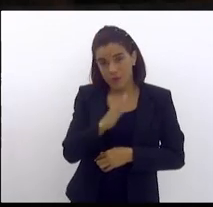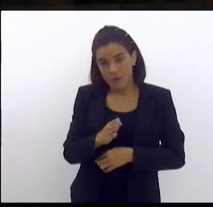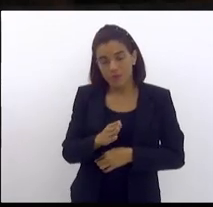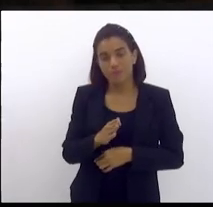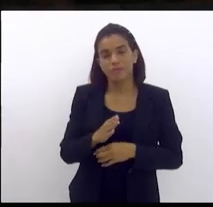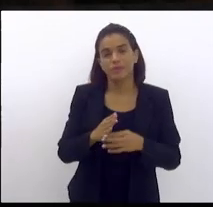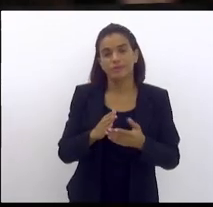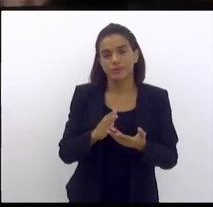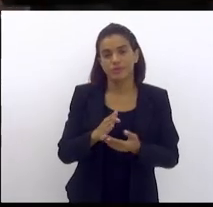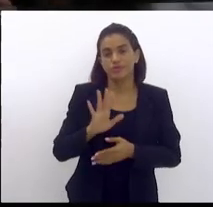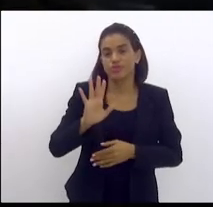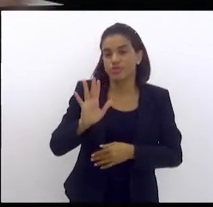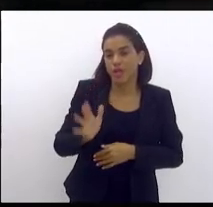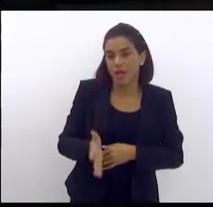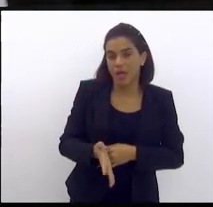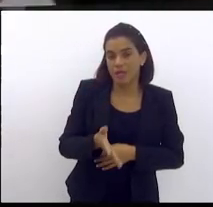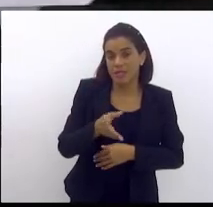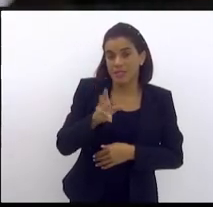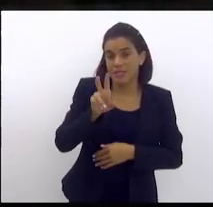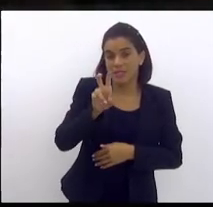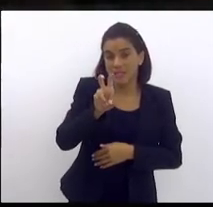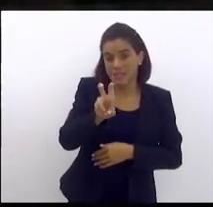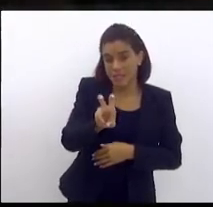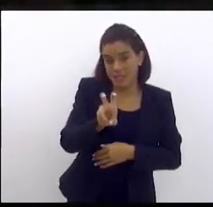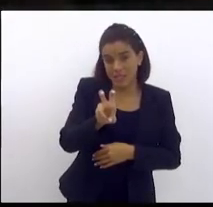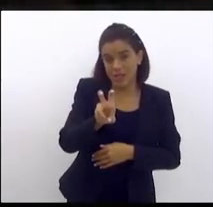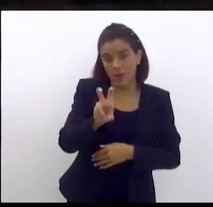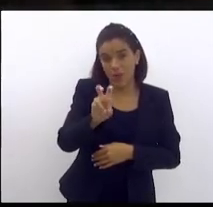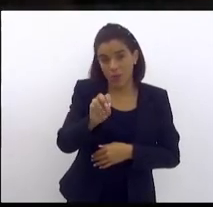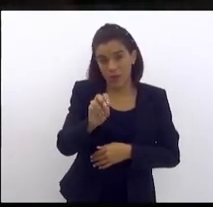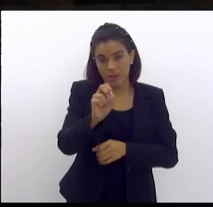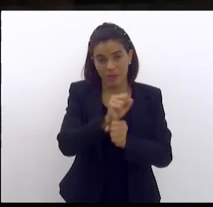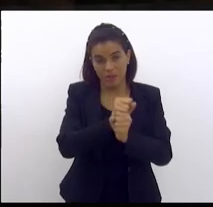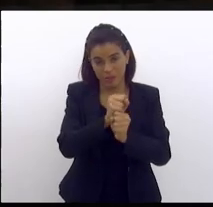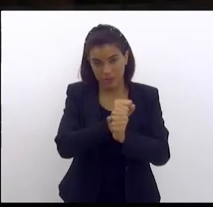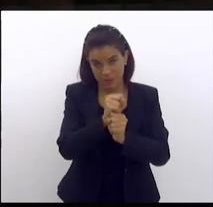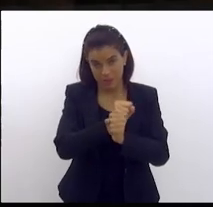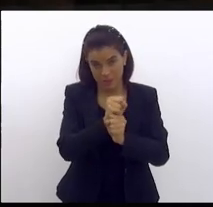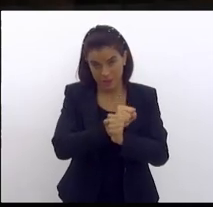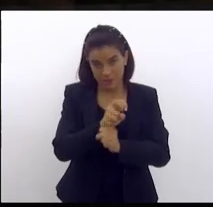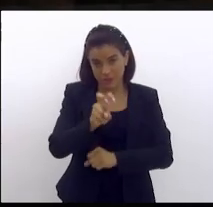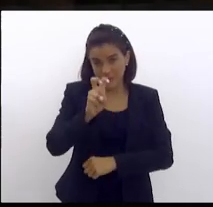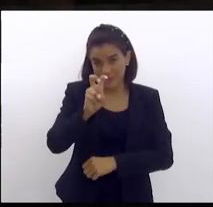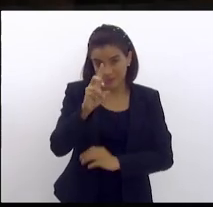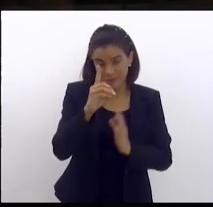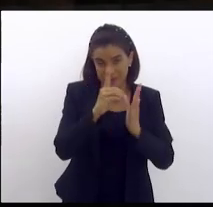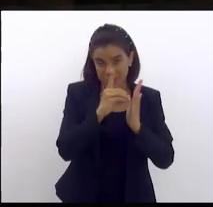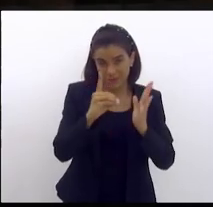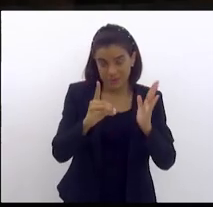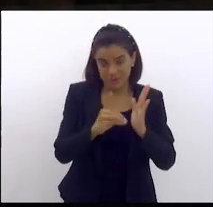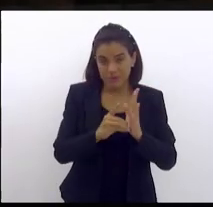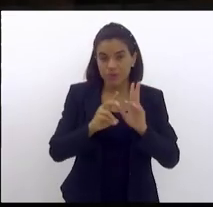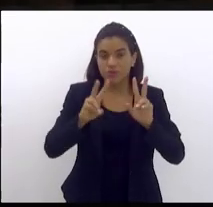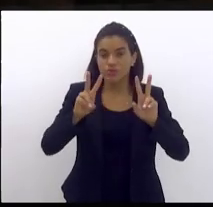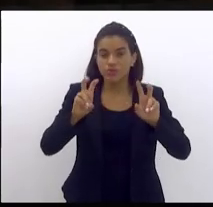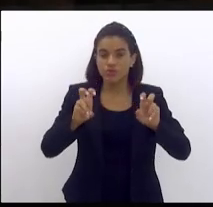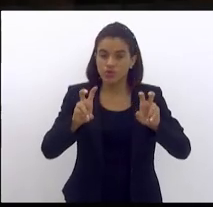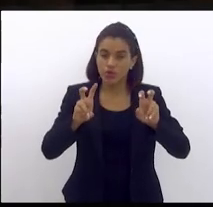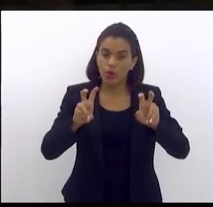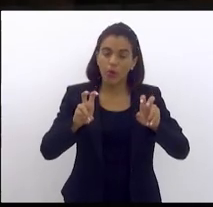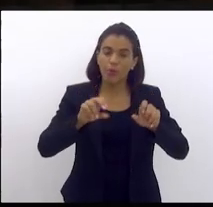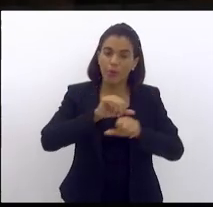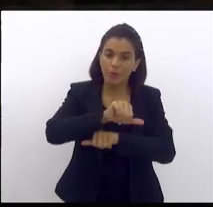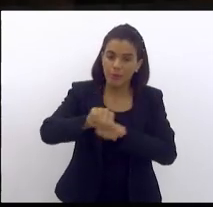depois de Du de cinco décadas senhor presidente de demandas sobre uma reforma